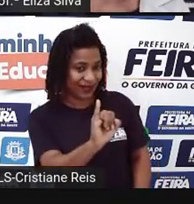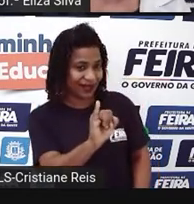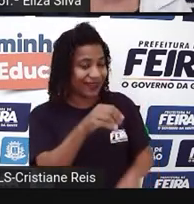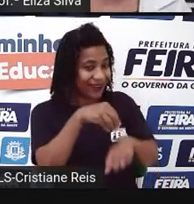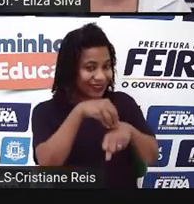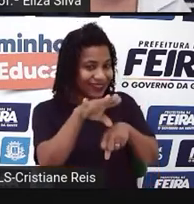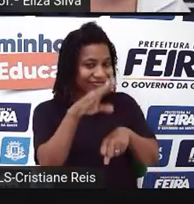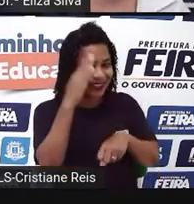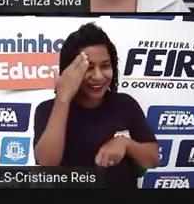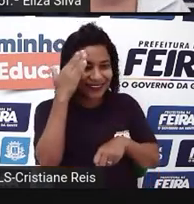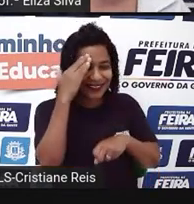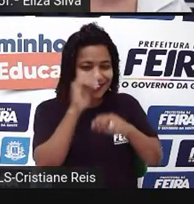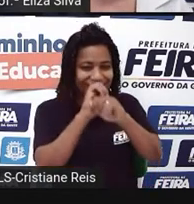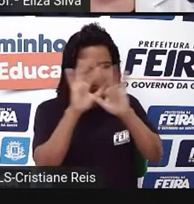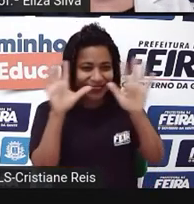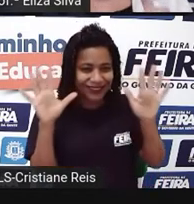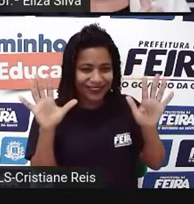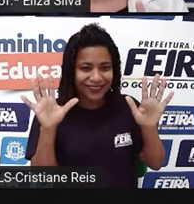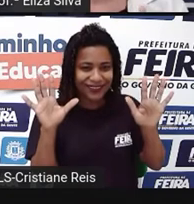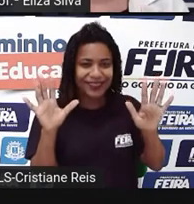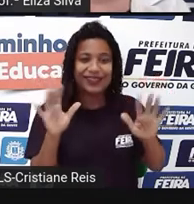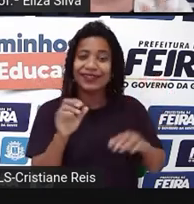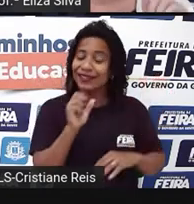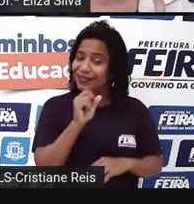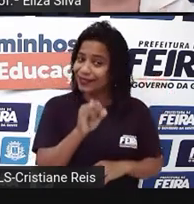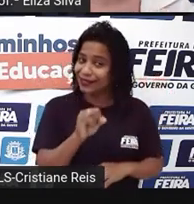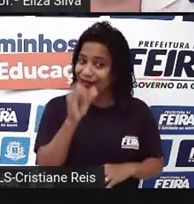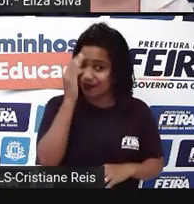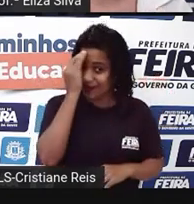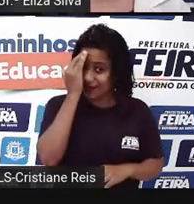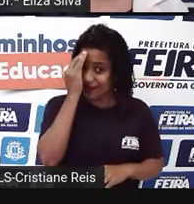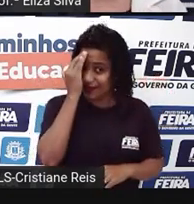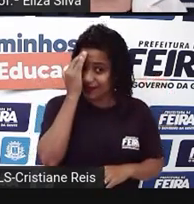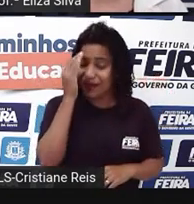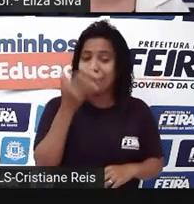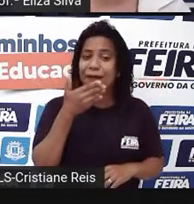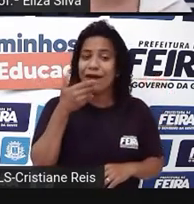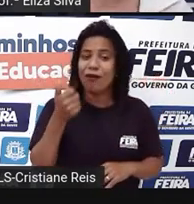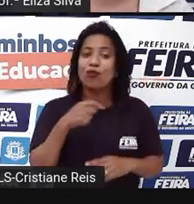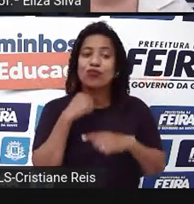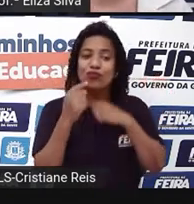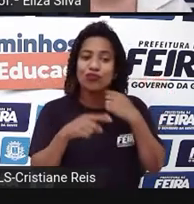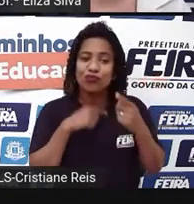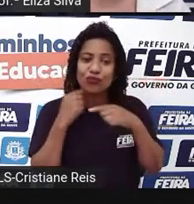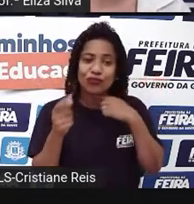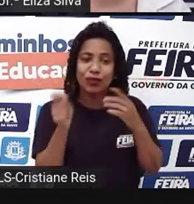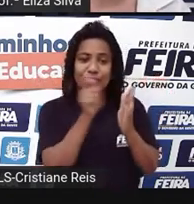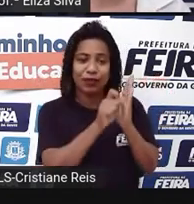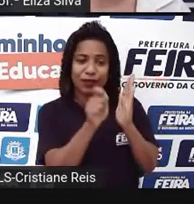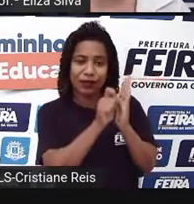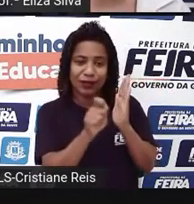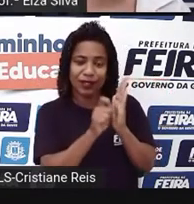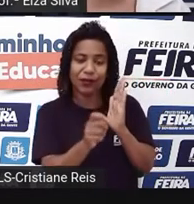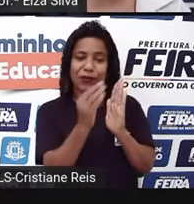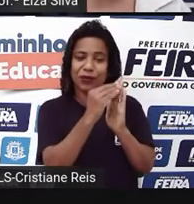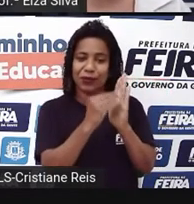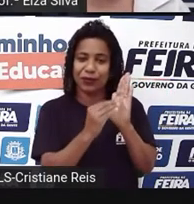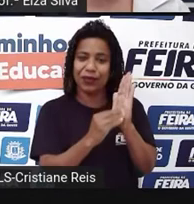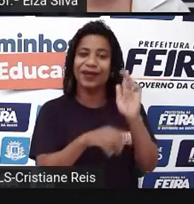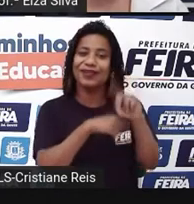dica? Entenderam? Se não entenderam, não se esqueçam de anotar as dúvidas para saná-las na